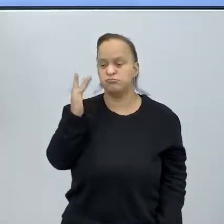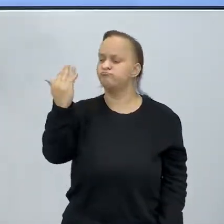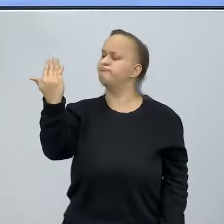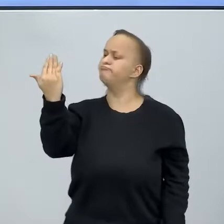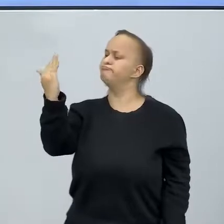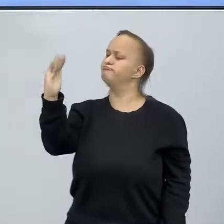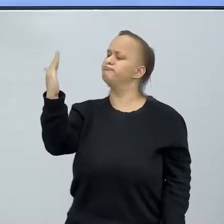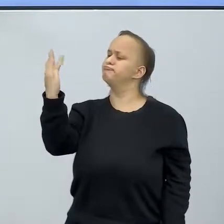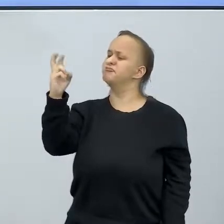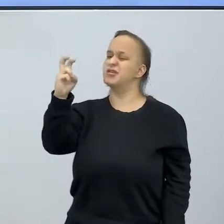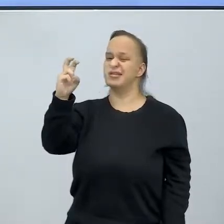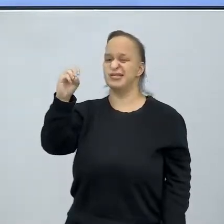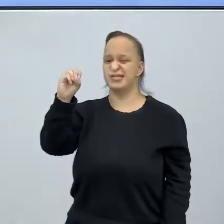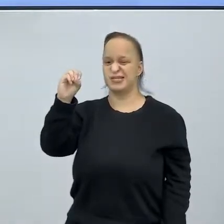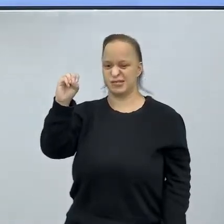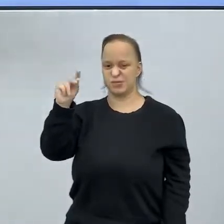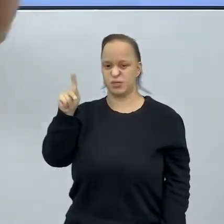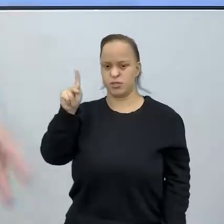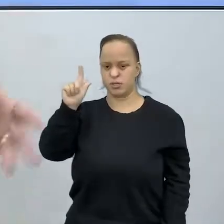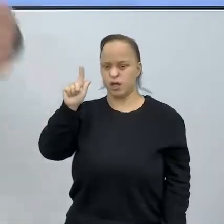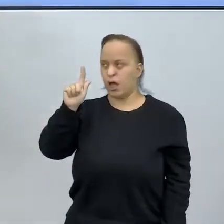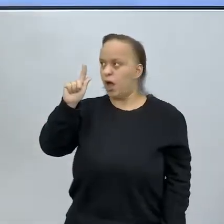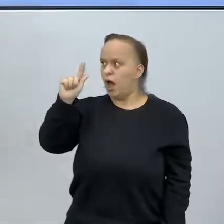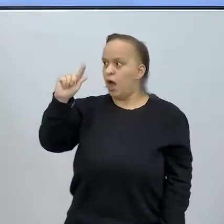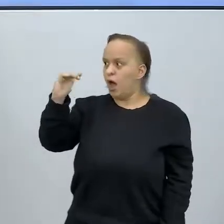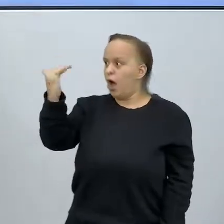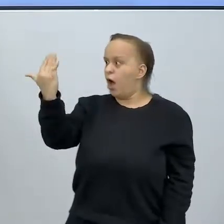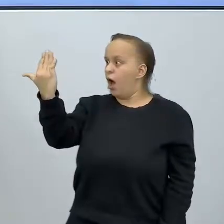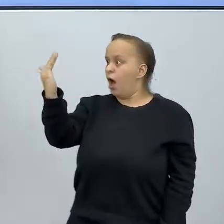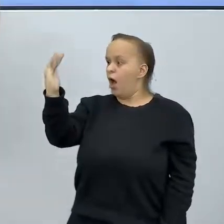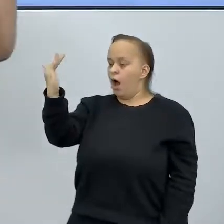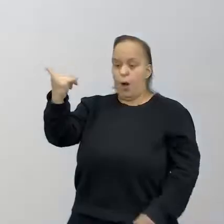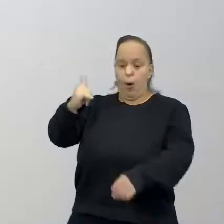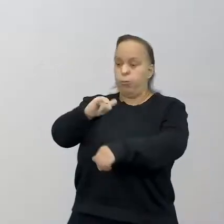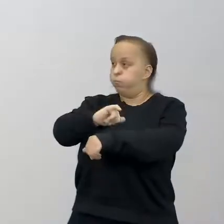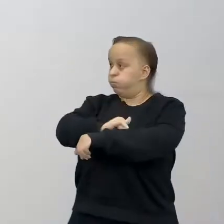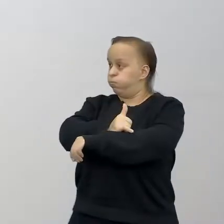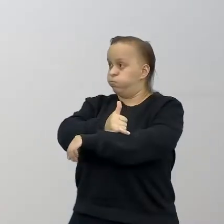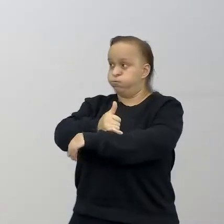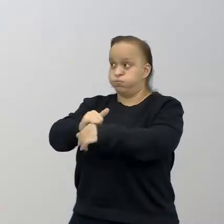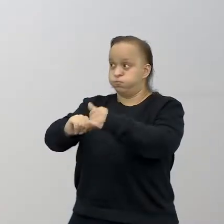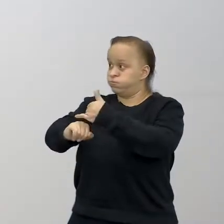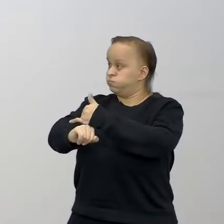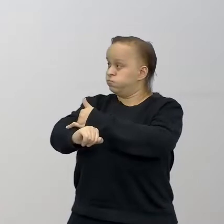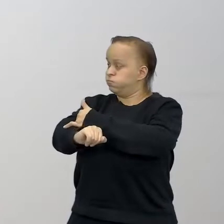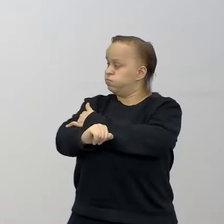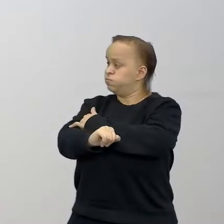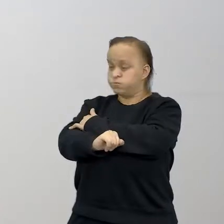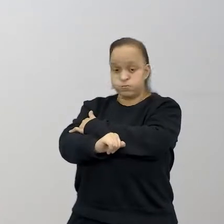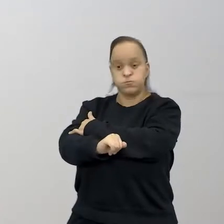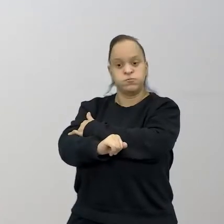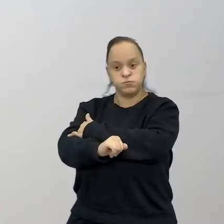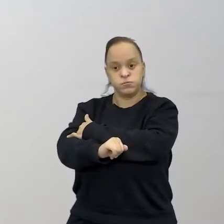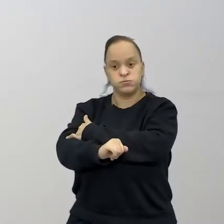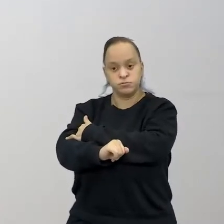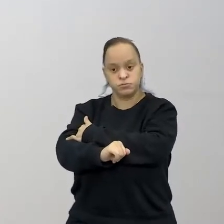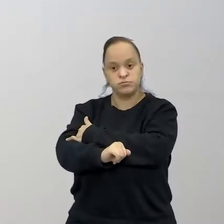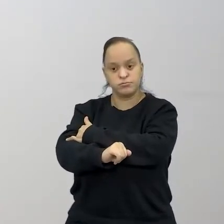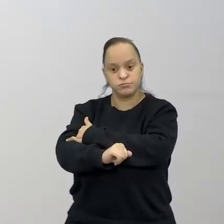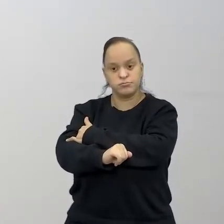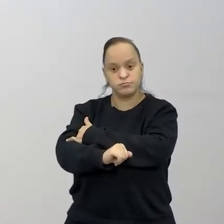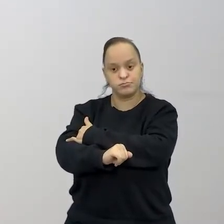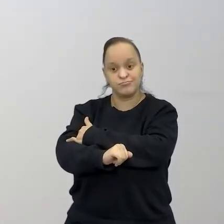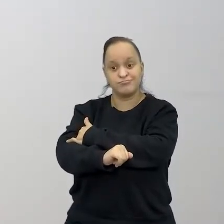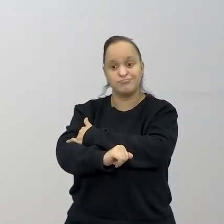olho no espelho e eu falo, eu estou acima do peso, eu estou obesa. Tá muito fora da realidade. E aí